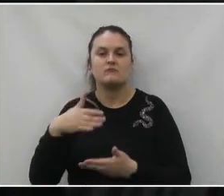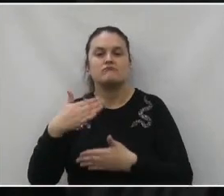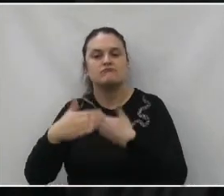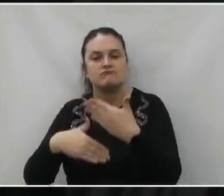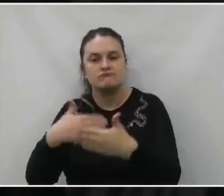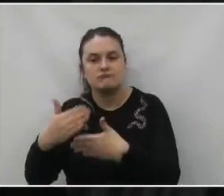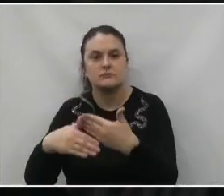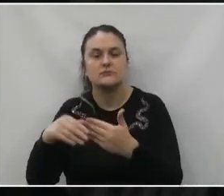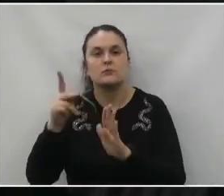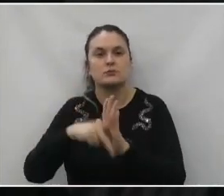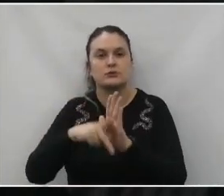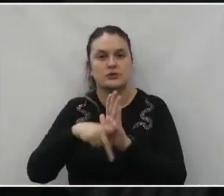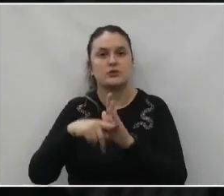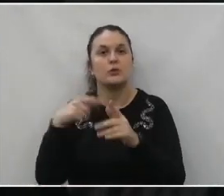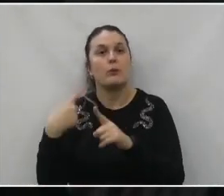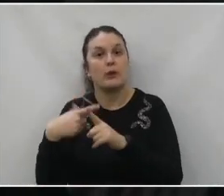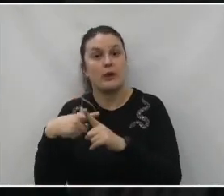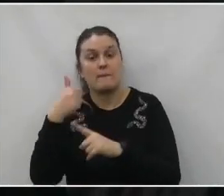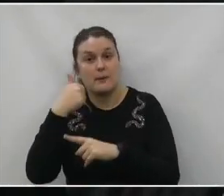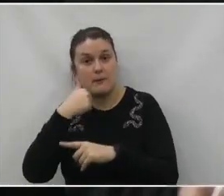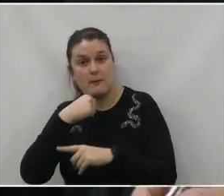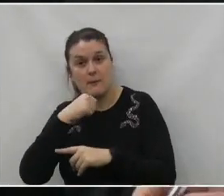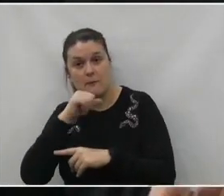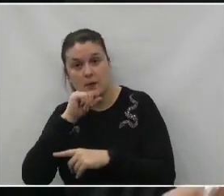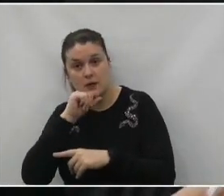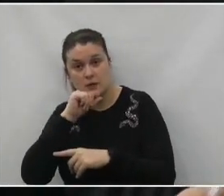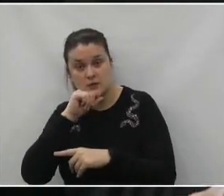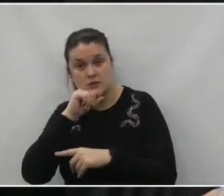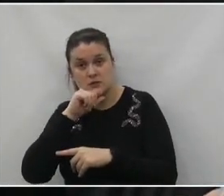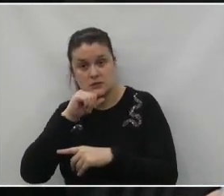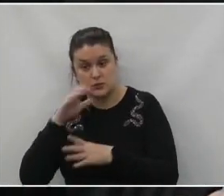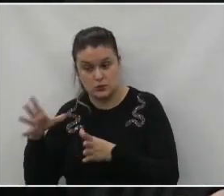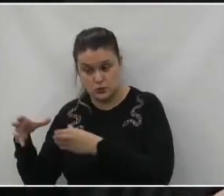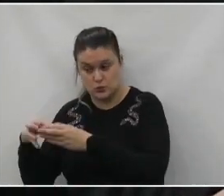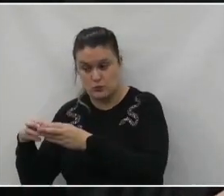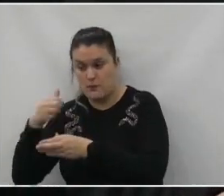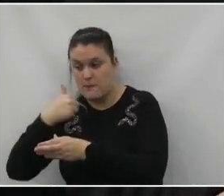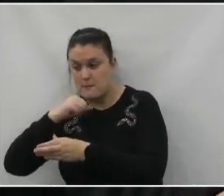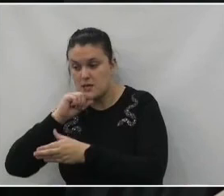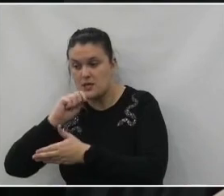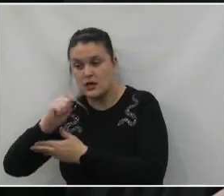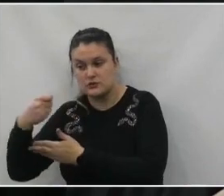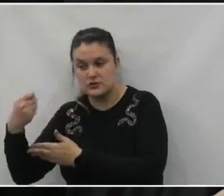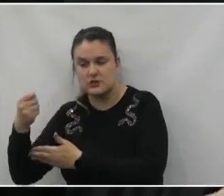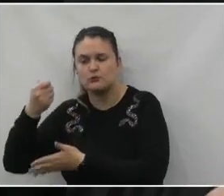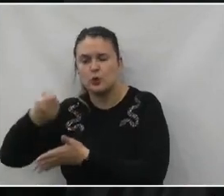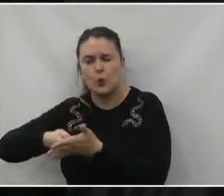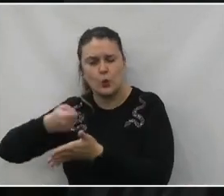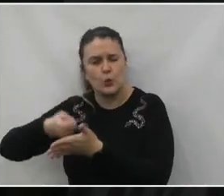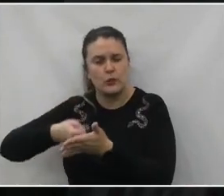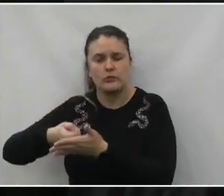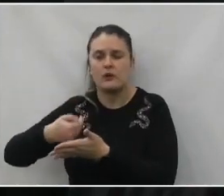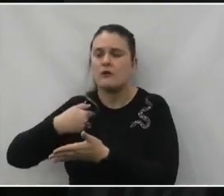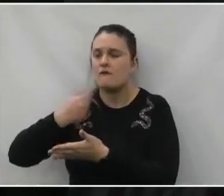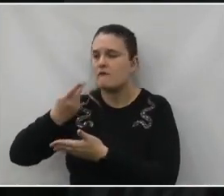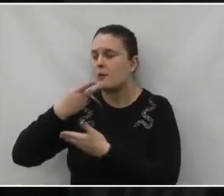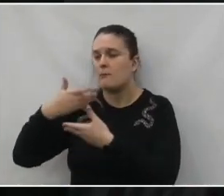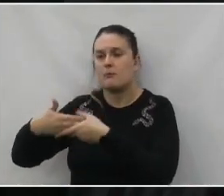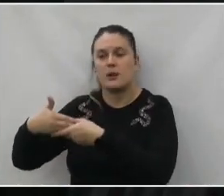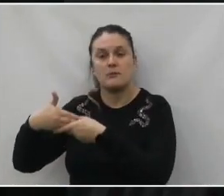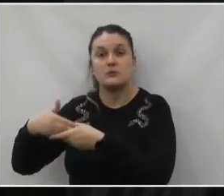com os seus projetos, pois as mães são lutadoras e eu